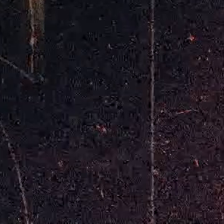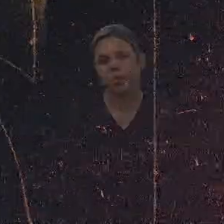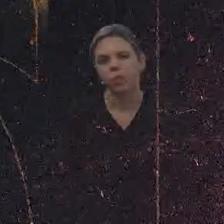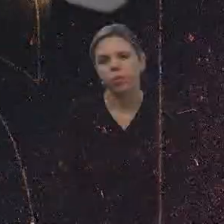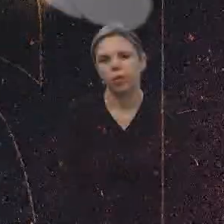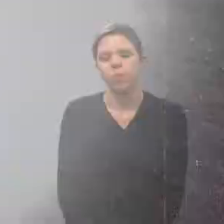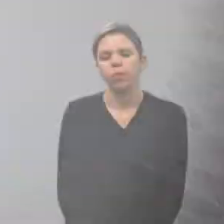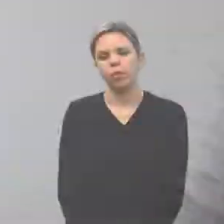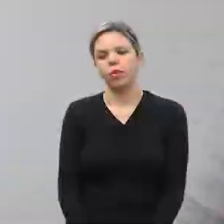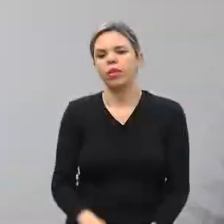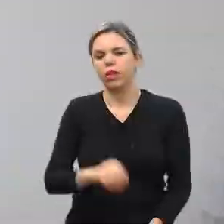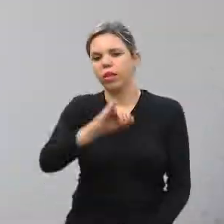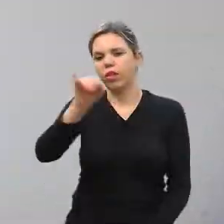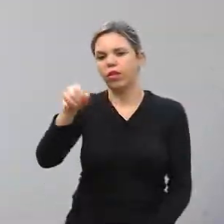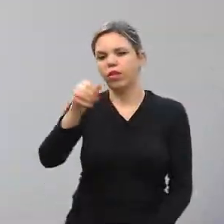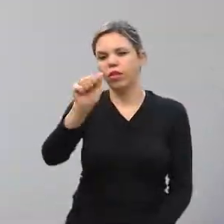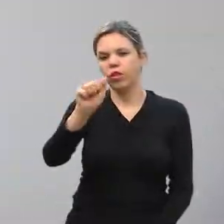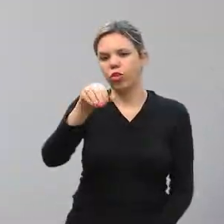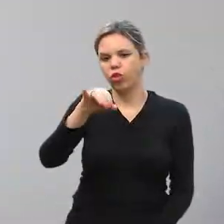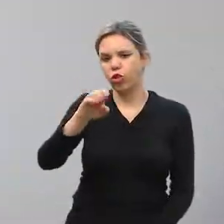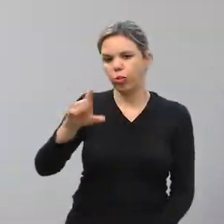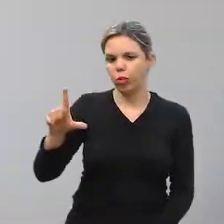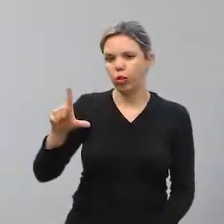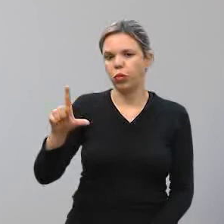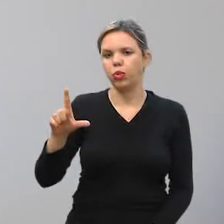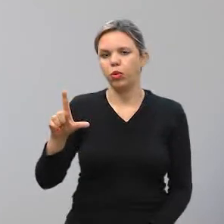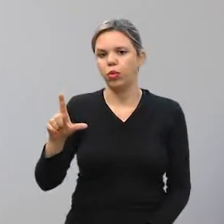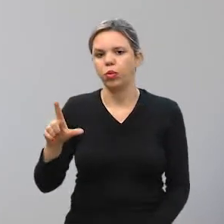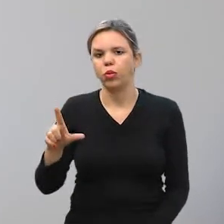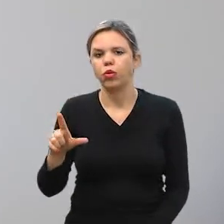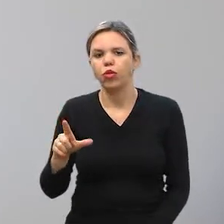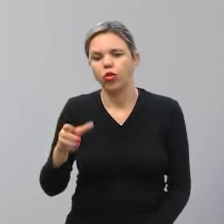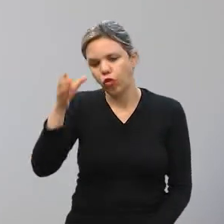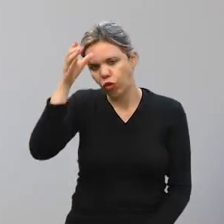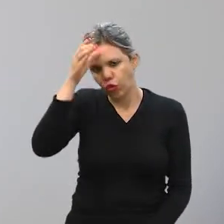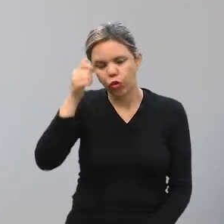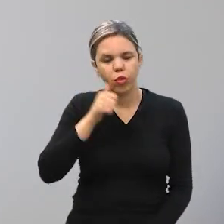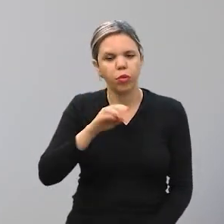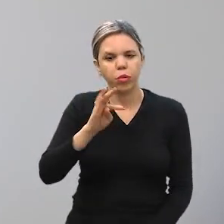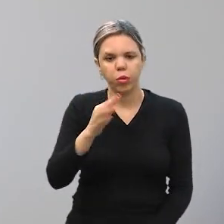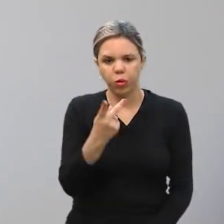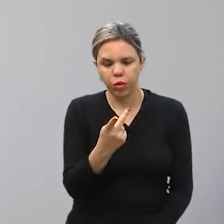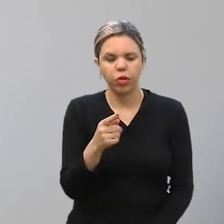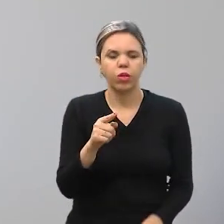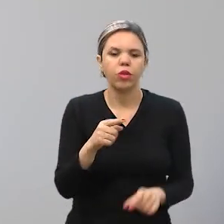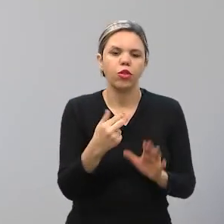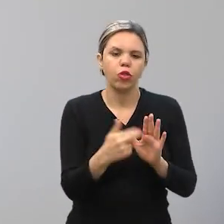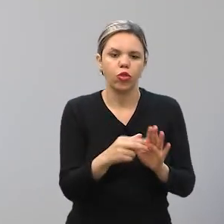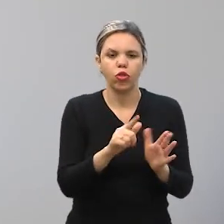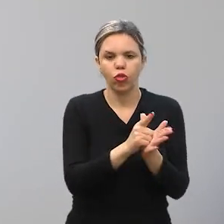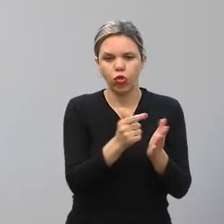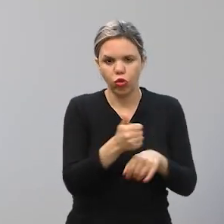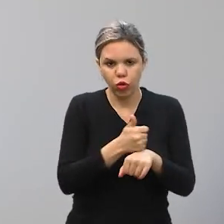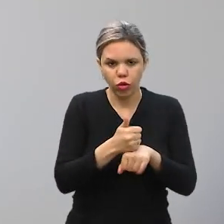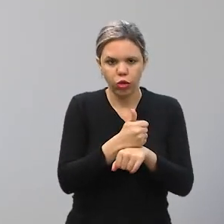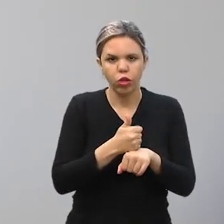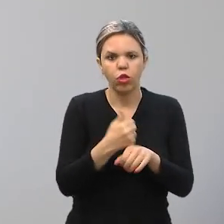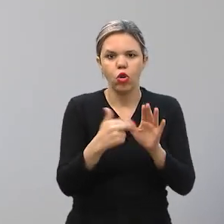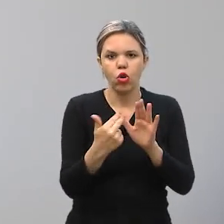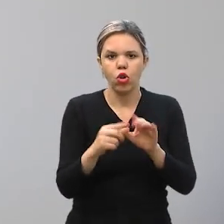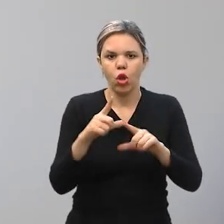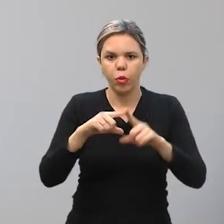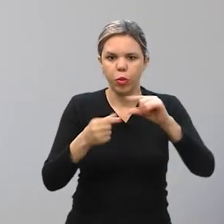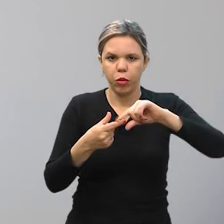O Jamil Abrão, que era tio da Beth, jornalista, ele sugeriu o nome do Boldrini.